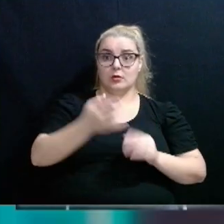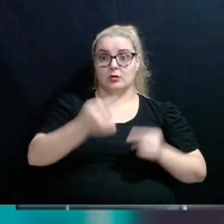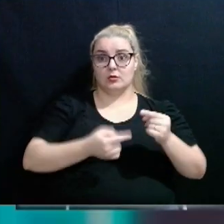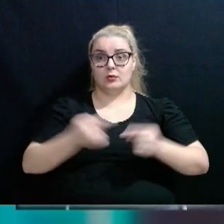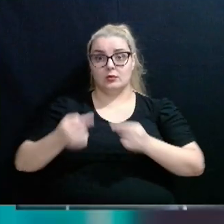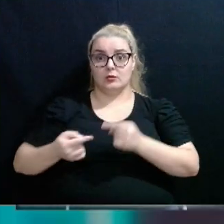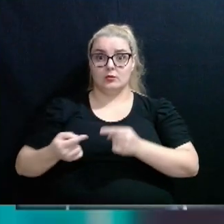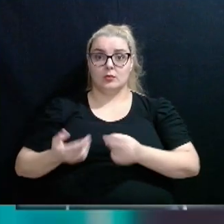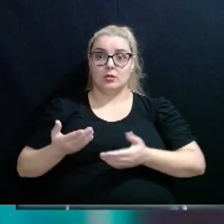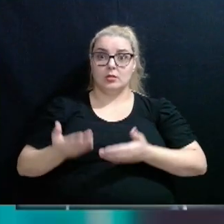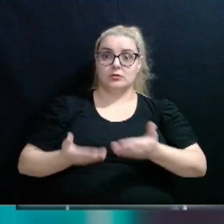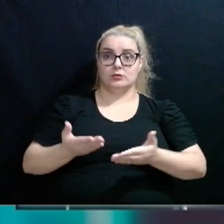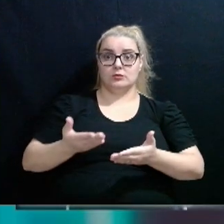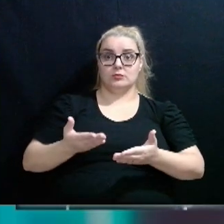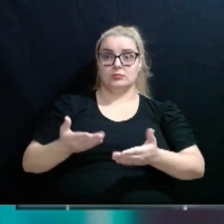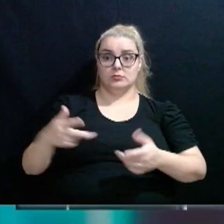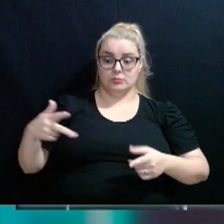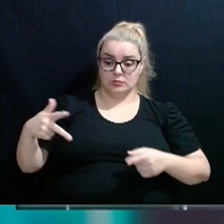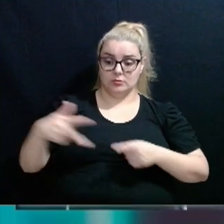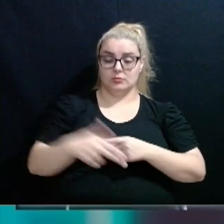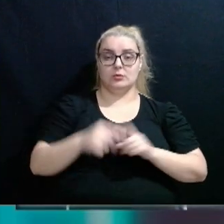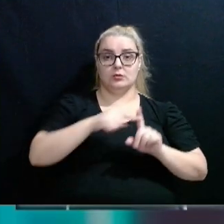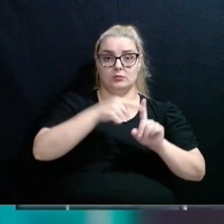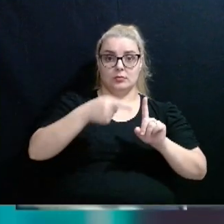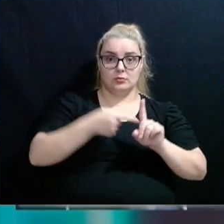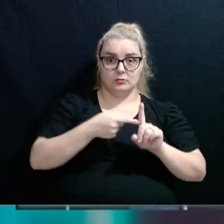da interrupção da gravidez em